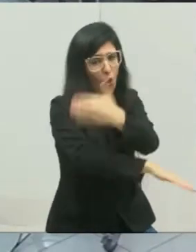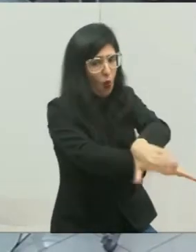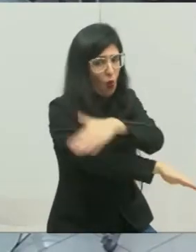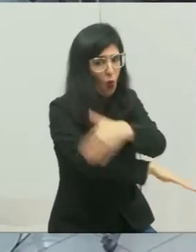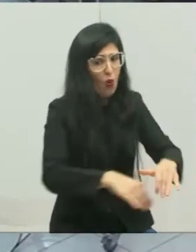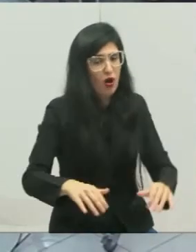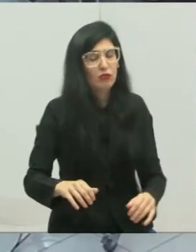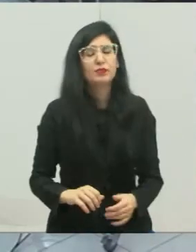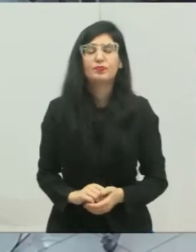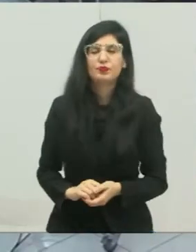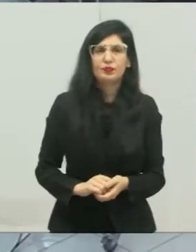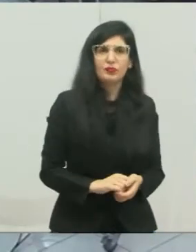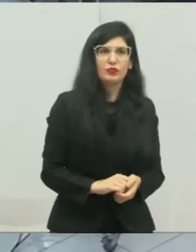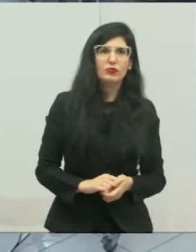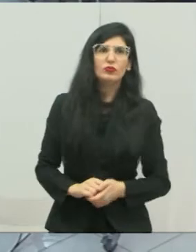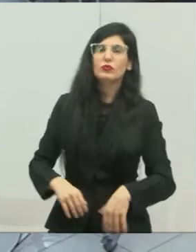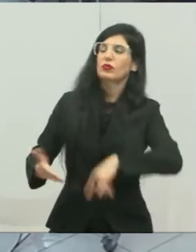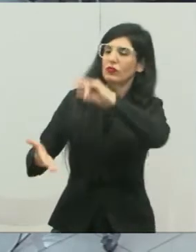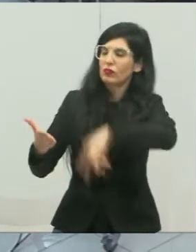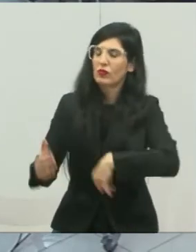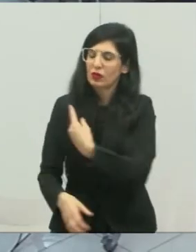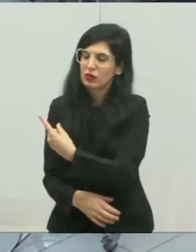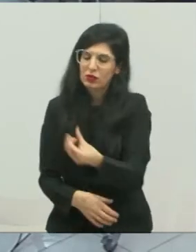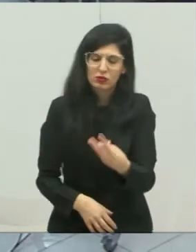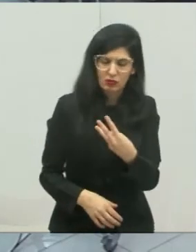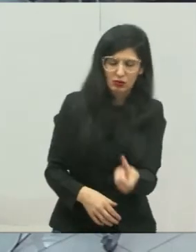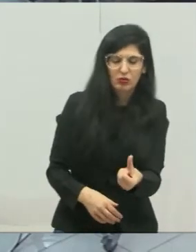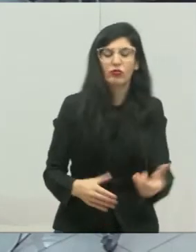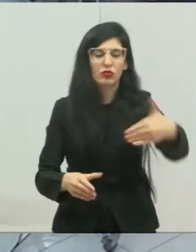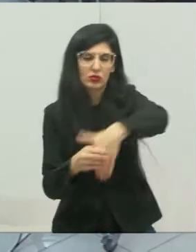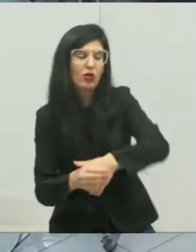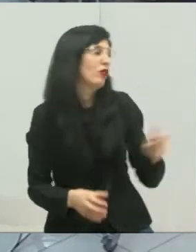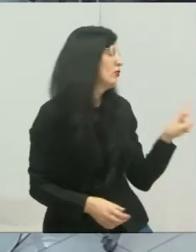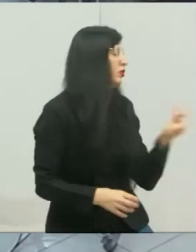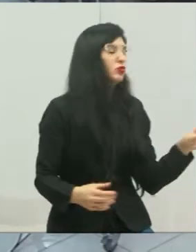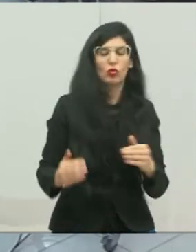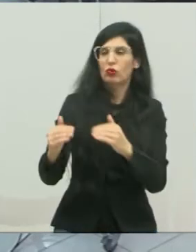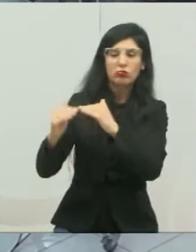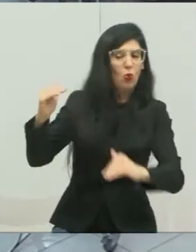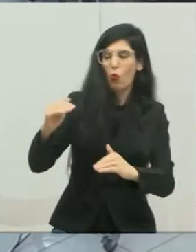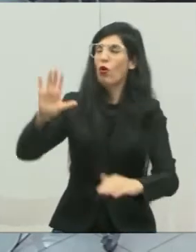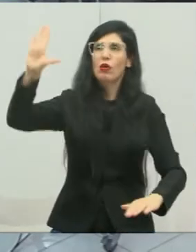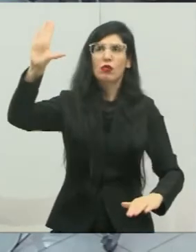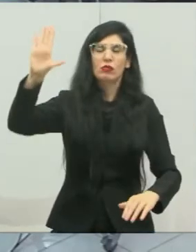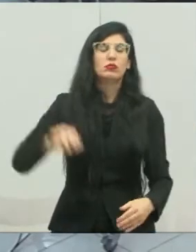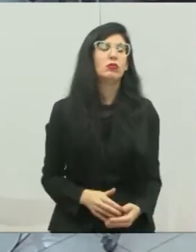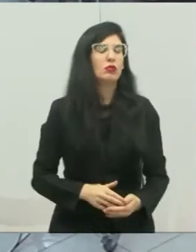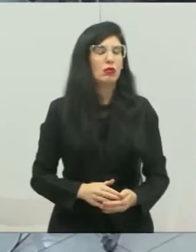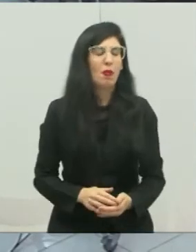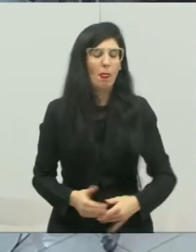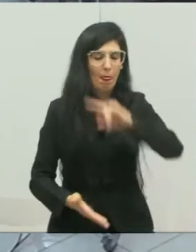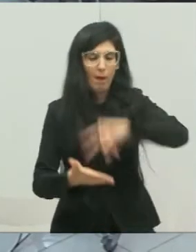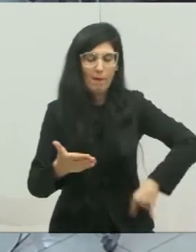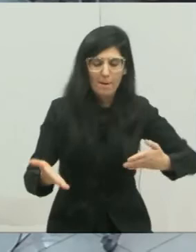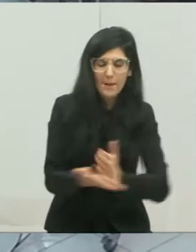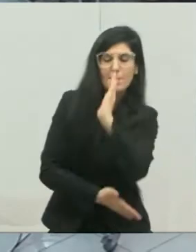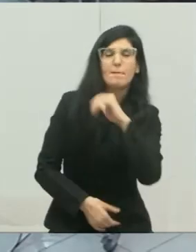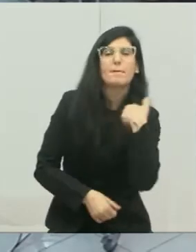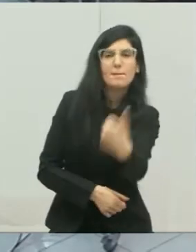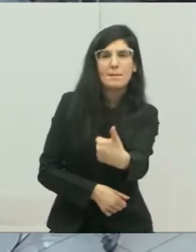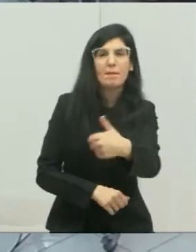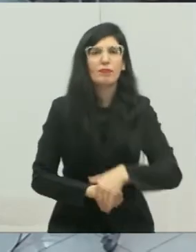Pedido de informações número 136 em votação. Os vereadores contrários se manifestem levantando o braço. Pedido de informações